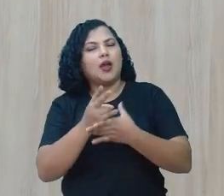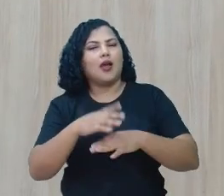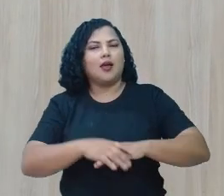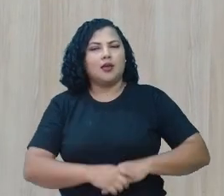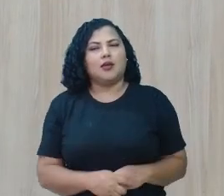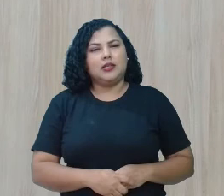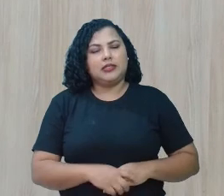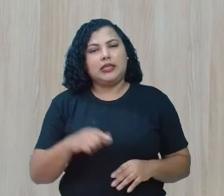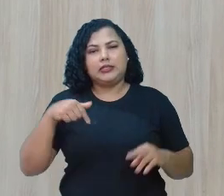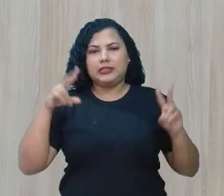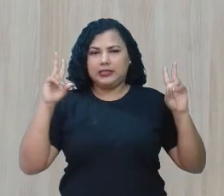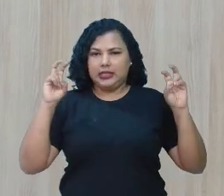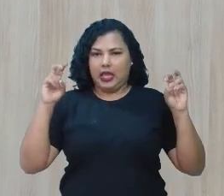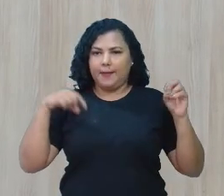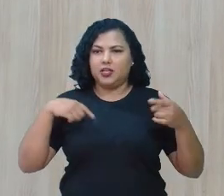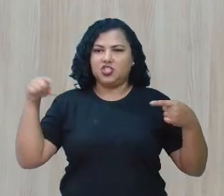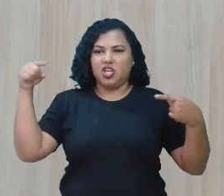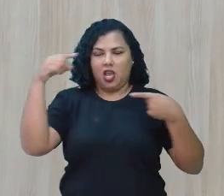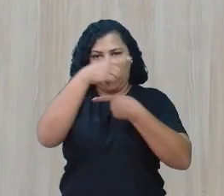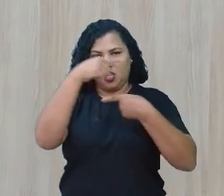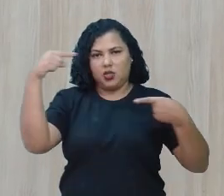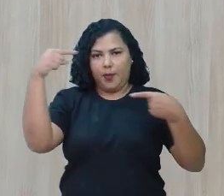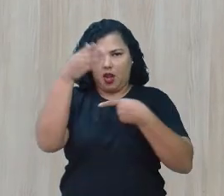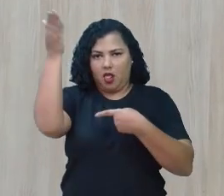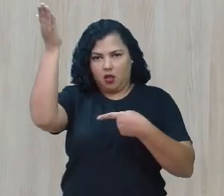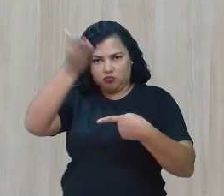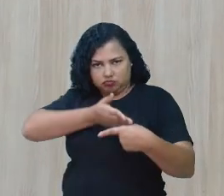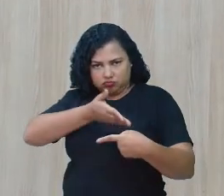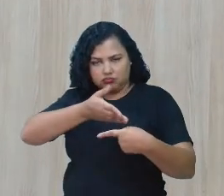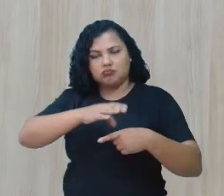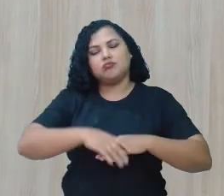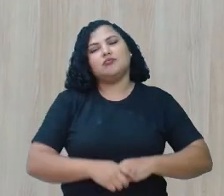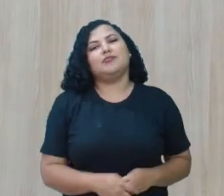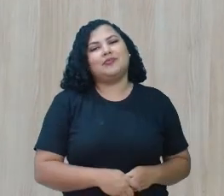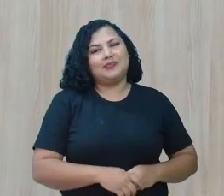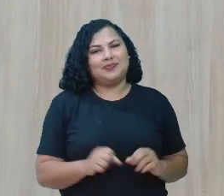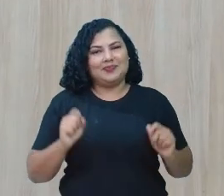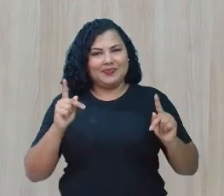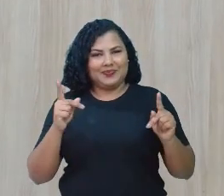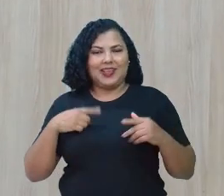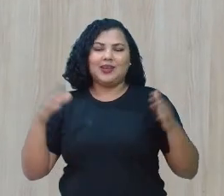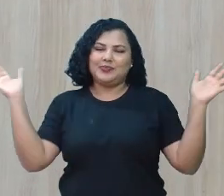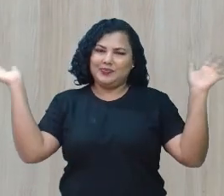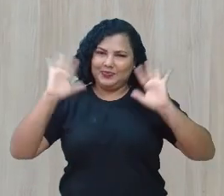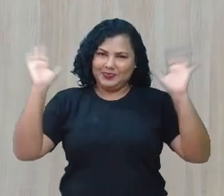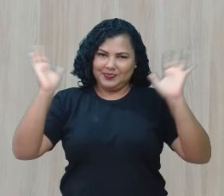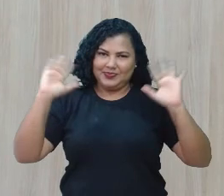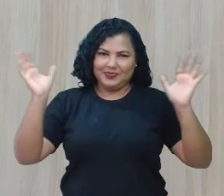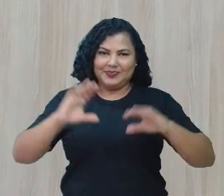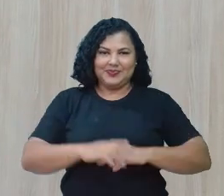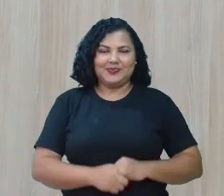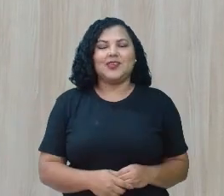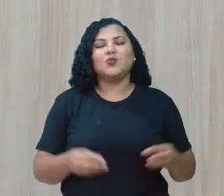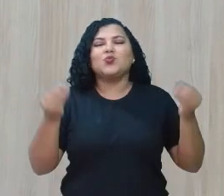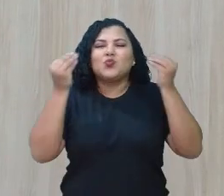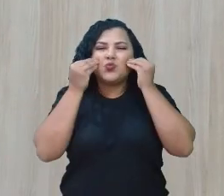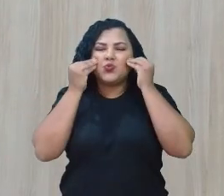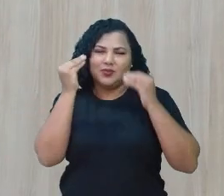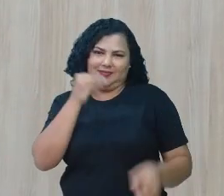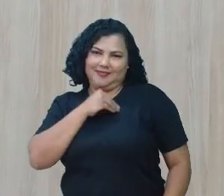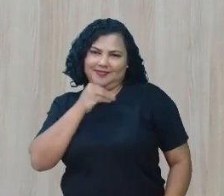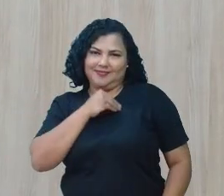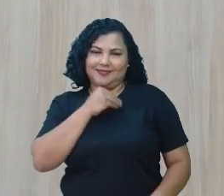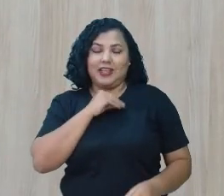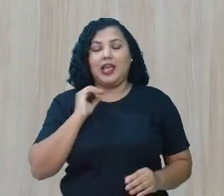bom? Nesse assunto aí de retas paralelas cortadas por retas transversais, tá bom? Eu me despeço aqui. Um cheiro no seu